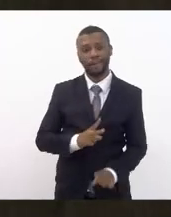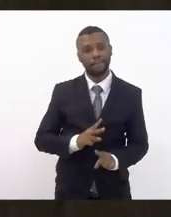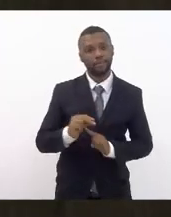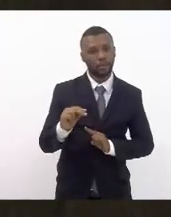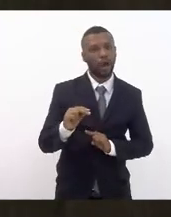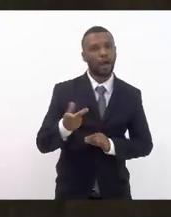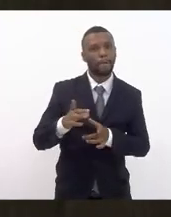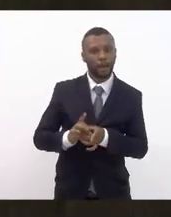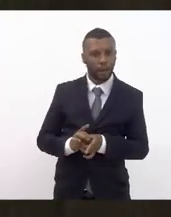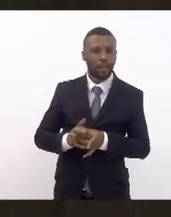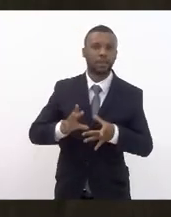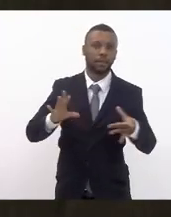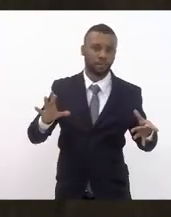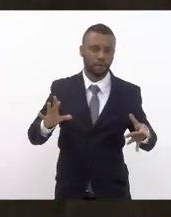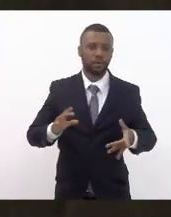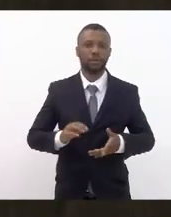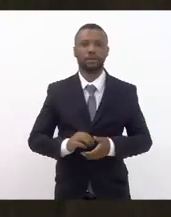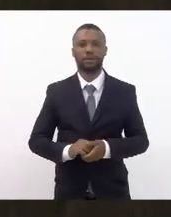democracia.